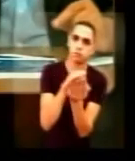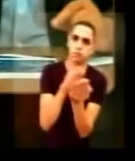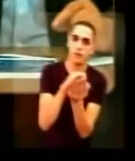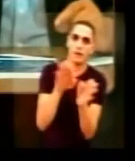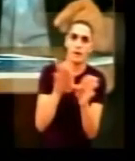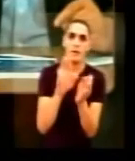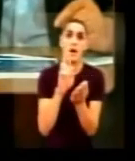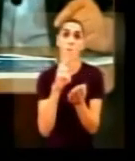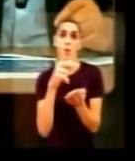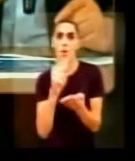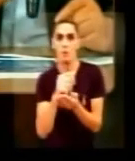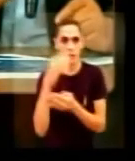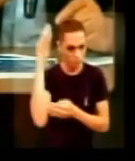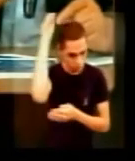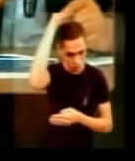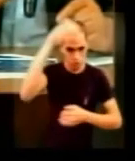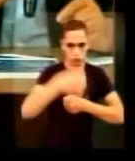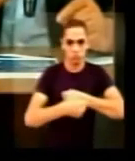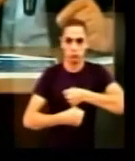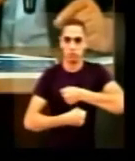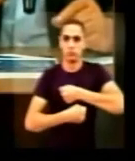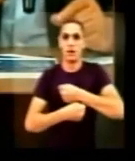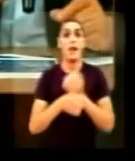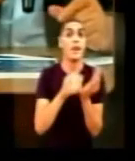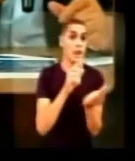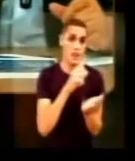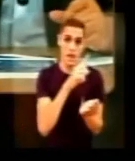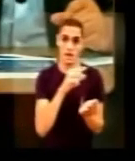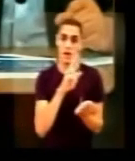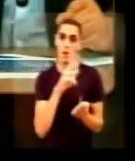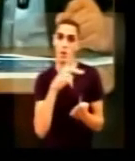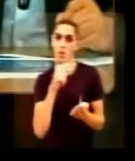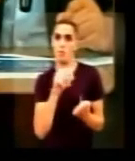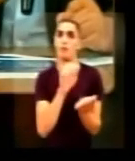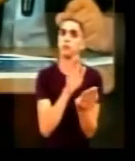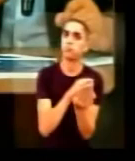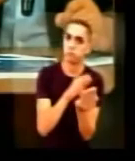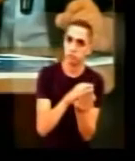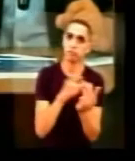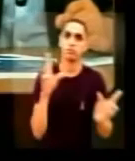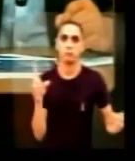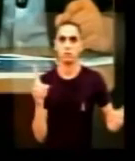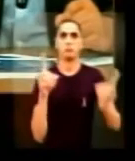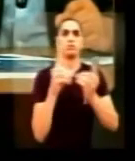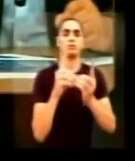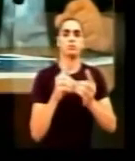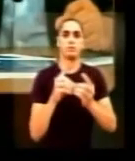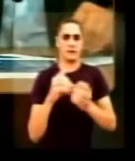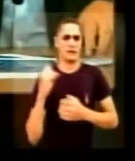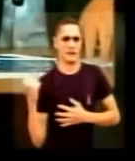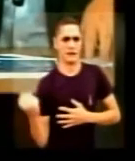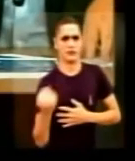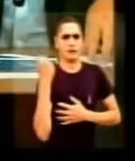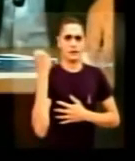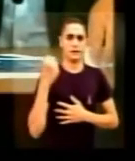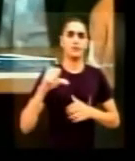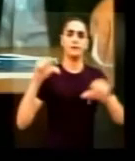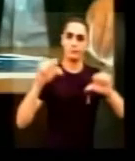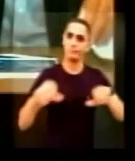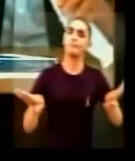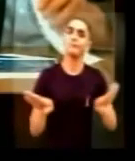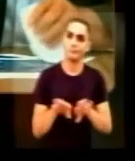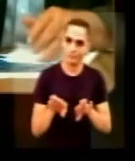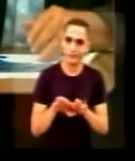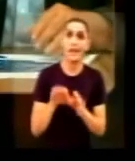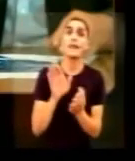nós atendemos casos graves. E na Jaguaré também casos graves,